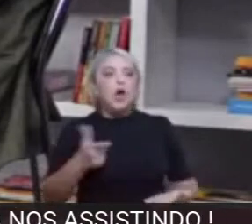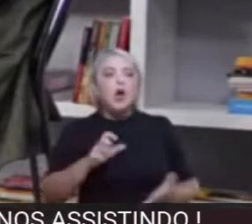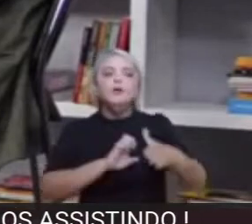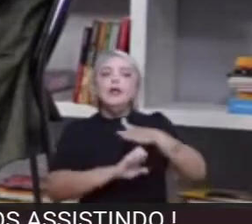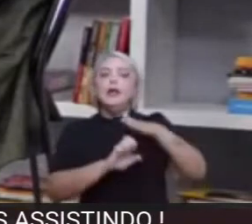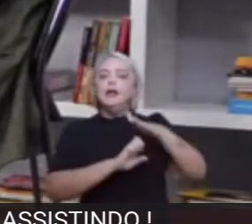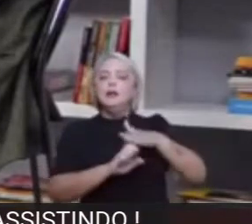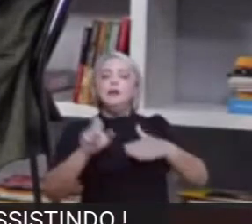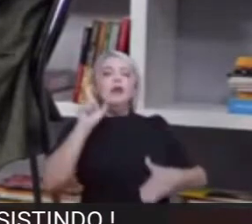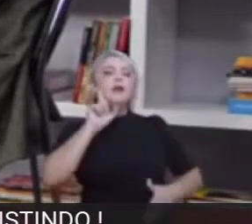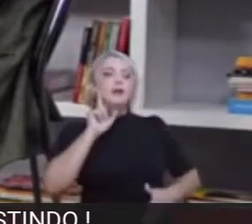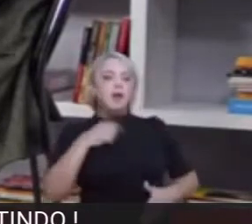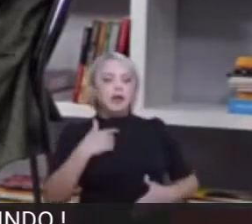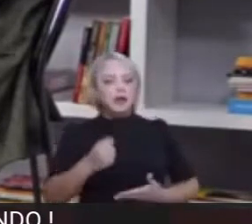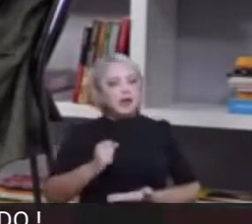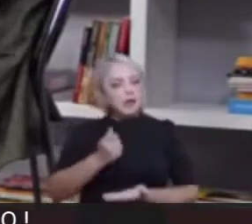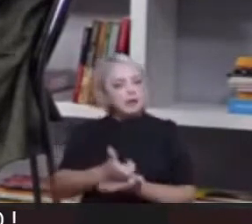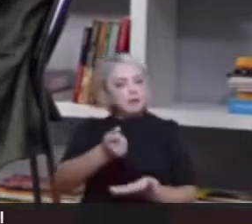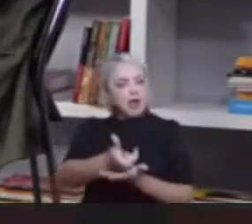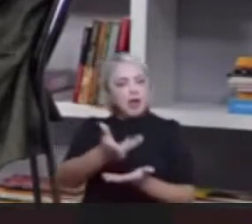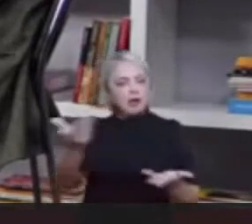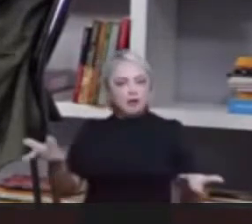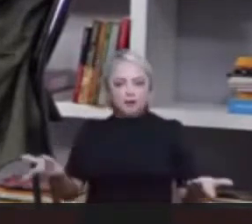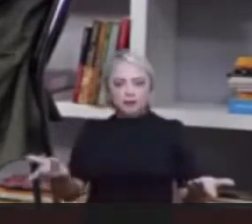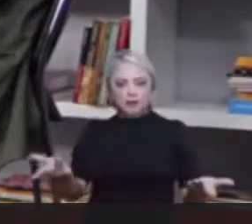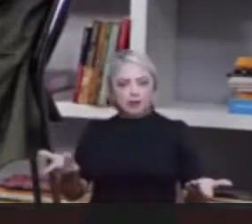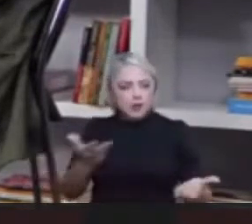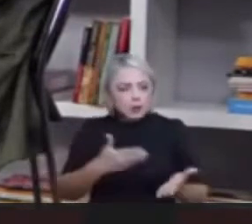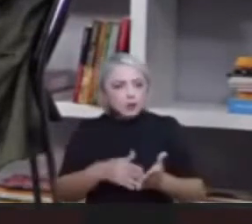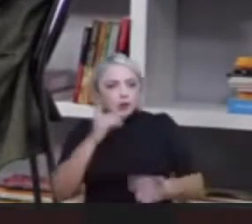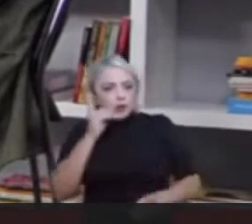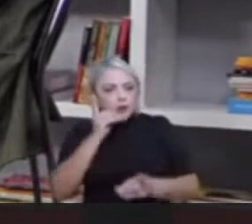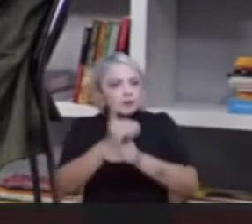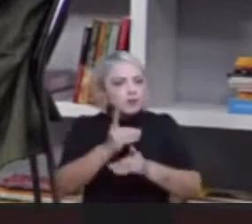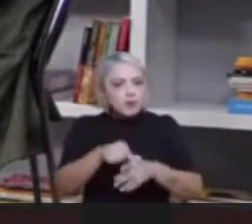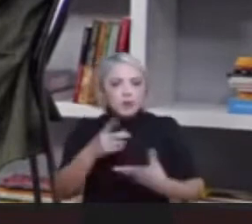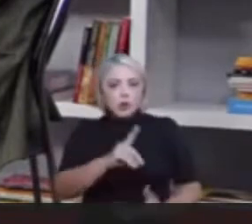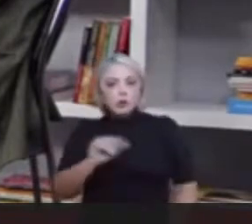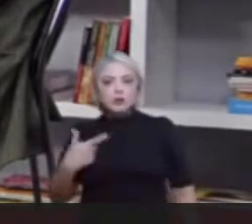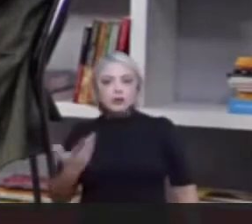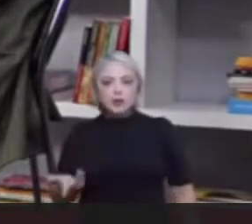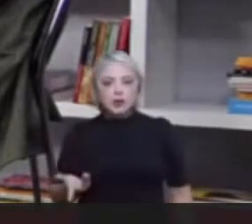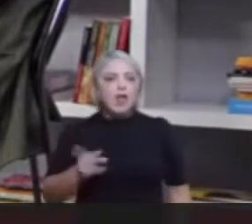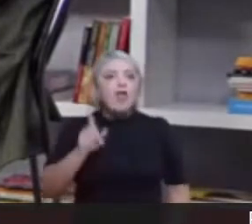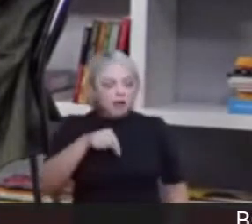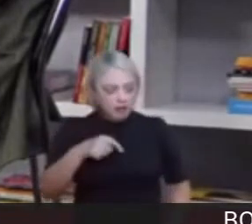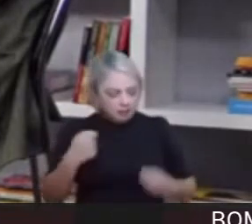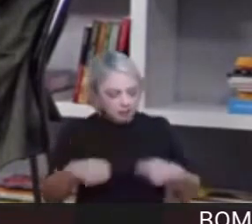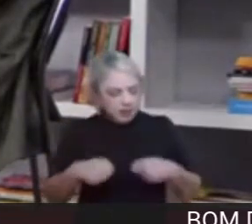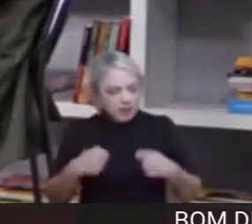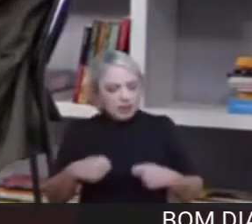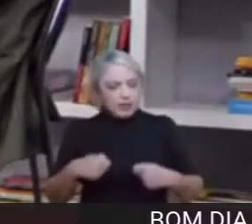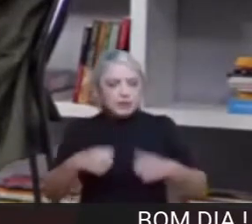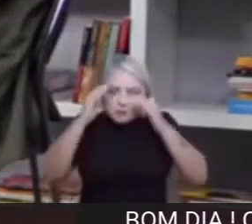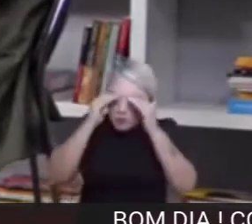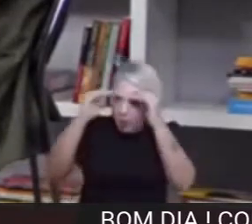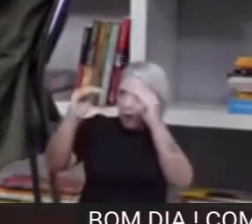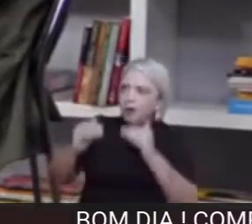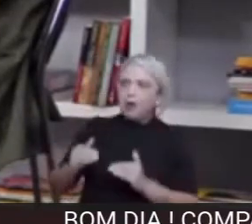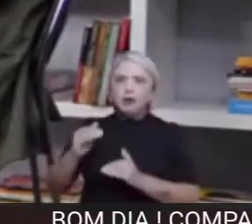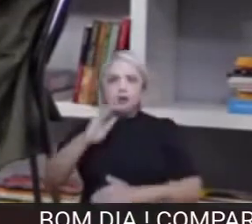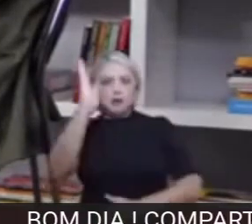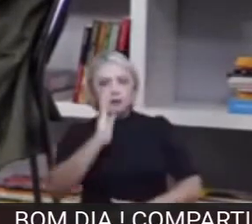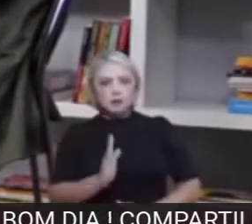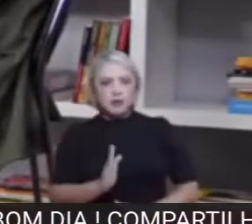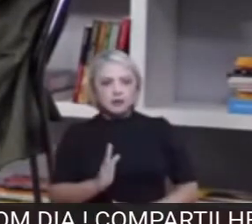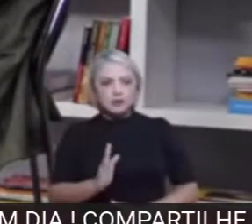ele? Tudo isso nós vamos ter que descobrir um dia, porque é preciso moralizar o Brasil. E